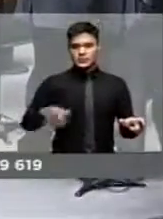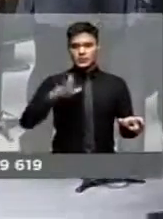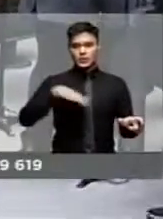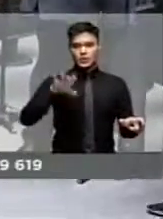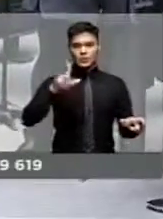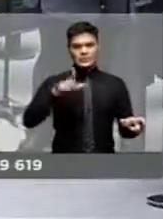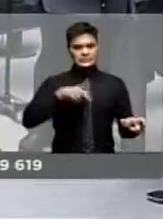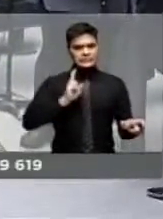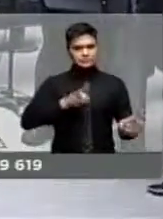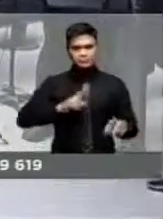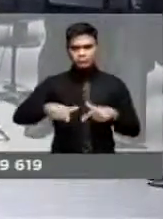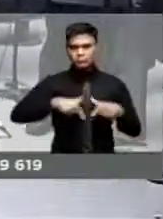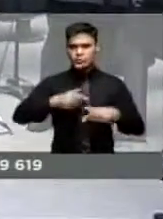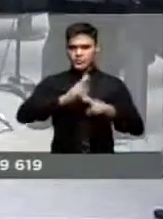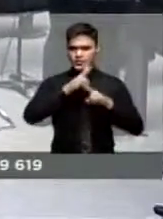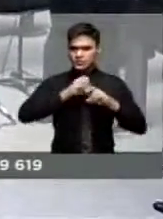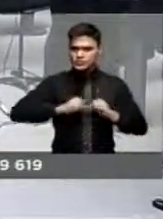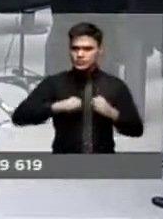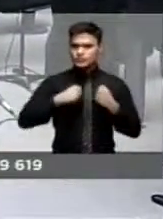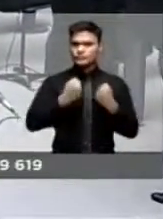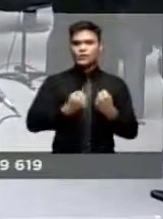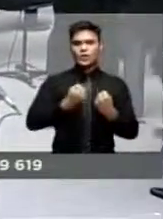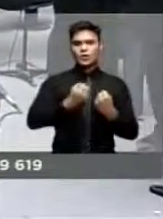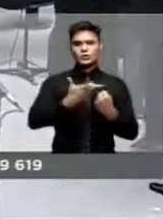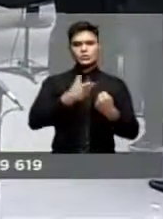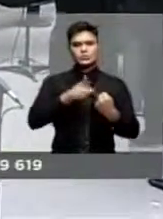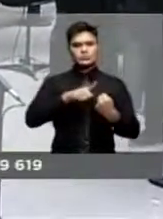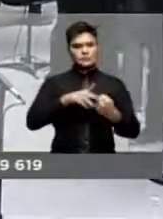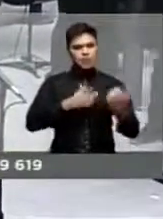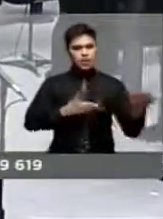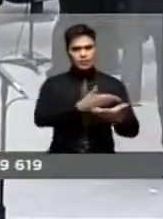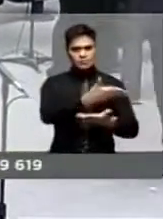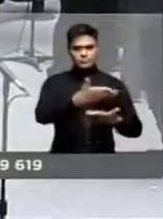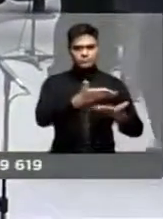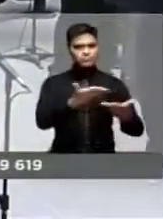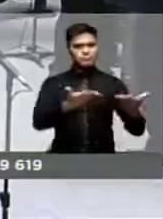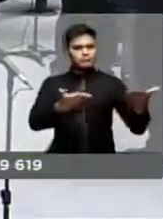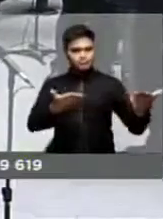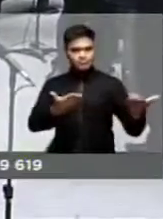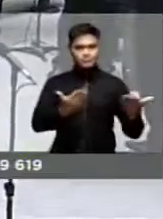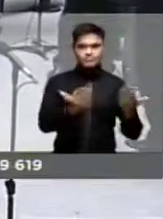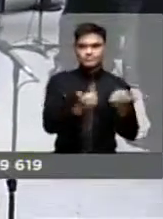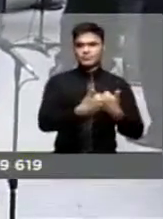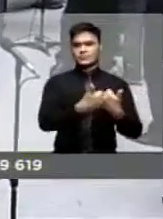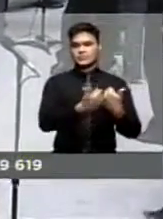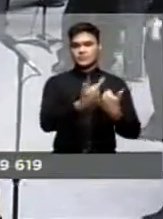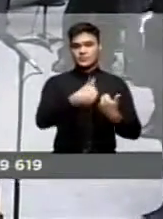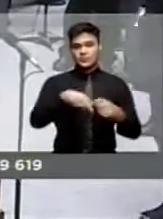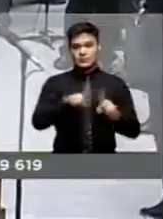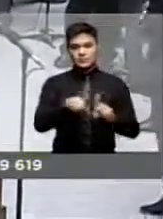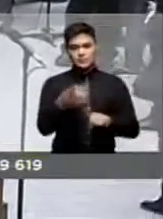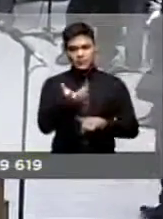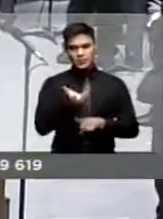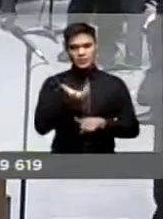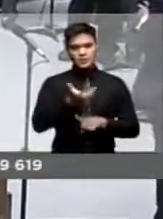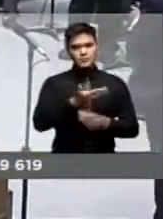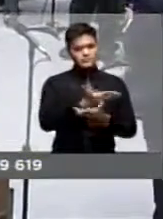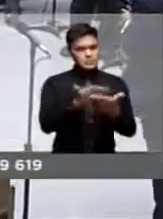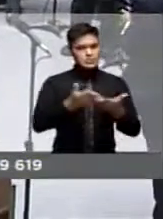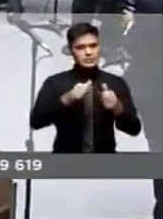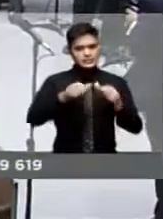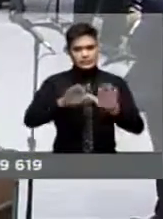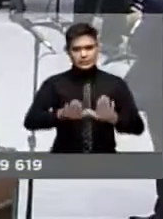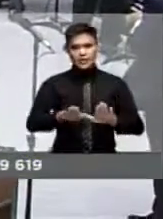vem fazendo no sentido de encurtar as distâncias. Portanto, espero que os senhores tenham uma